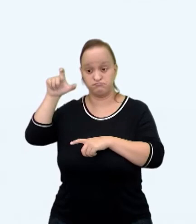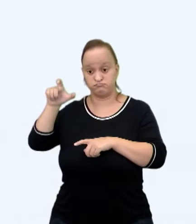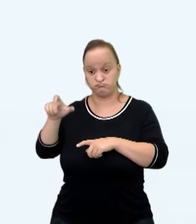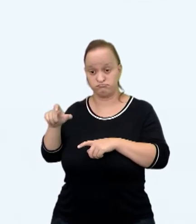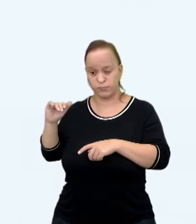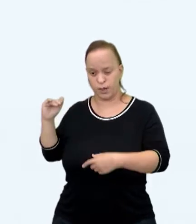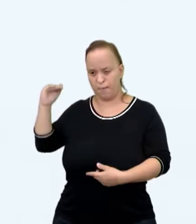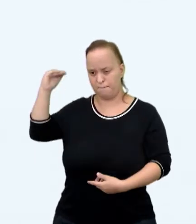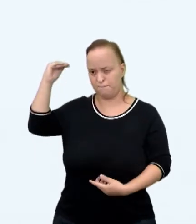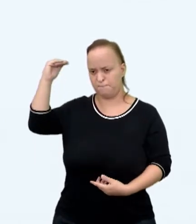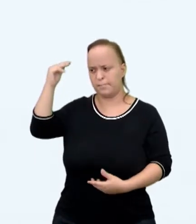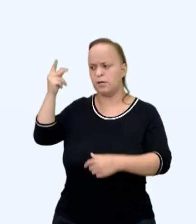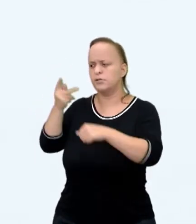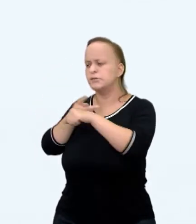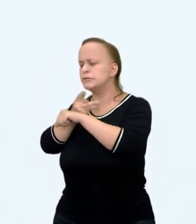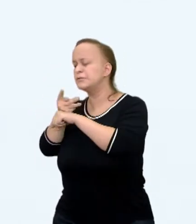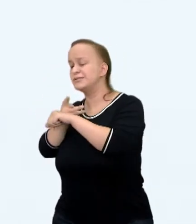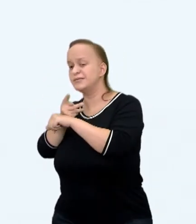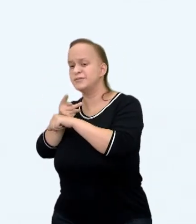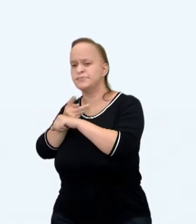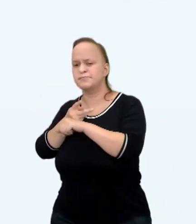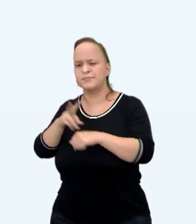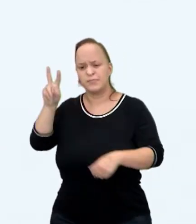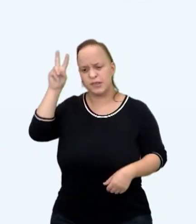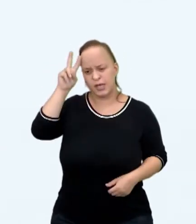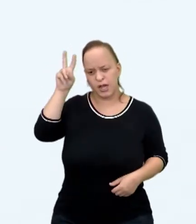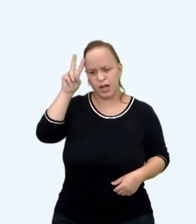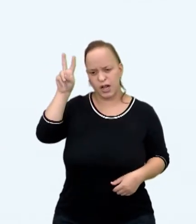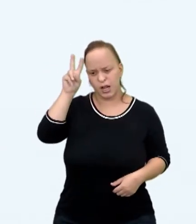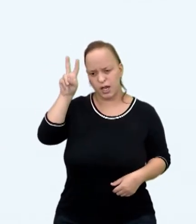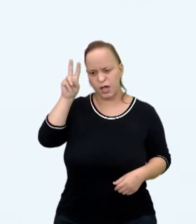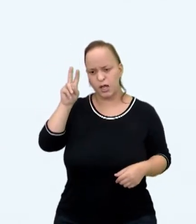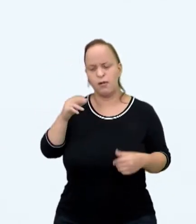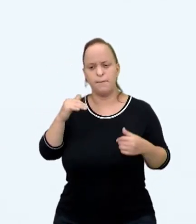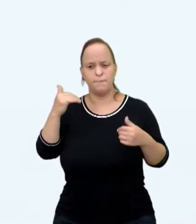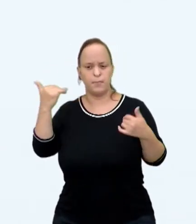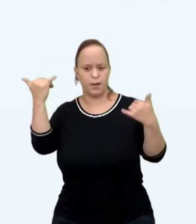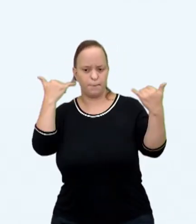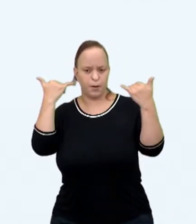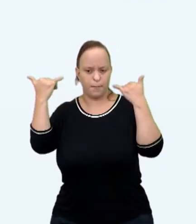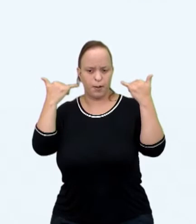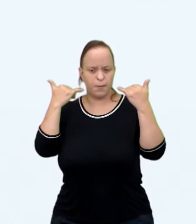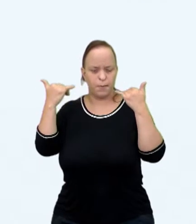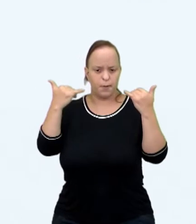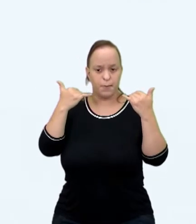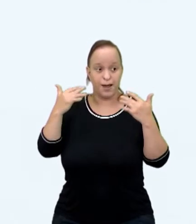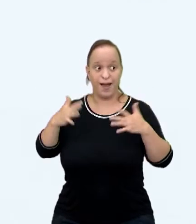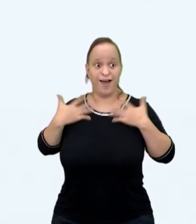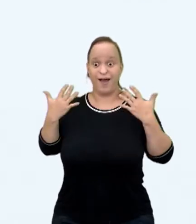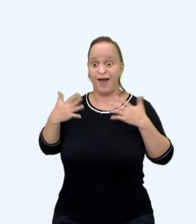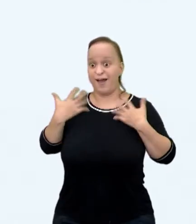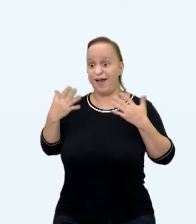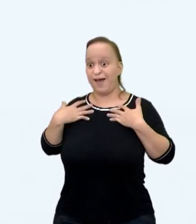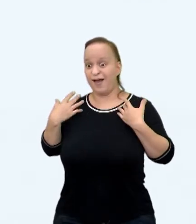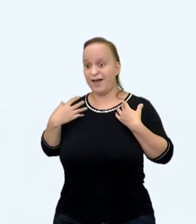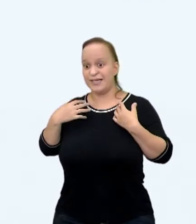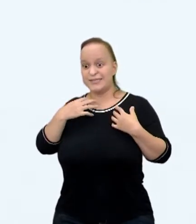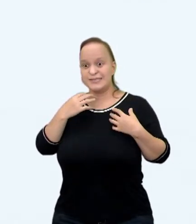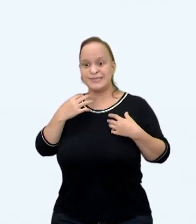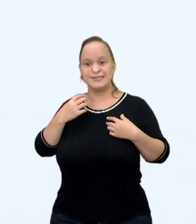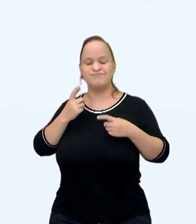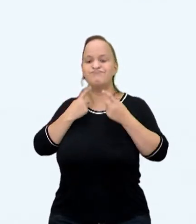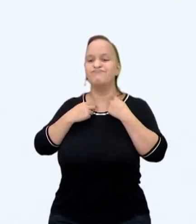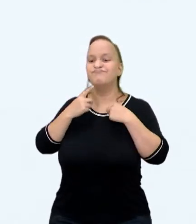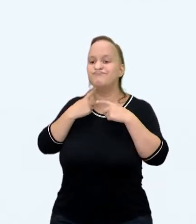de algum anúncio que te deixe o animado, curioso ou que te deêu vontade de comprar o produto? Vocês